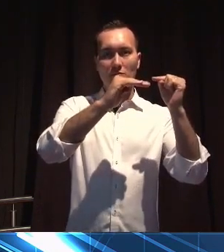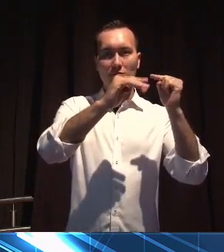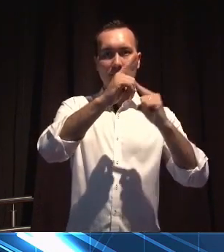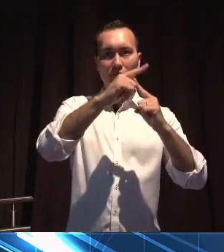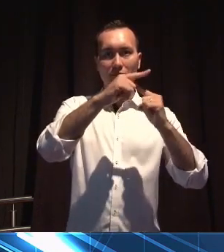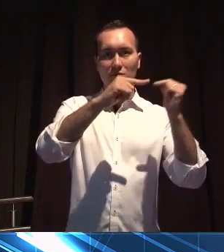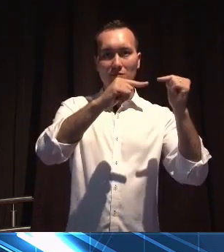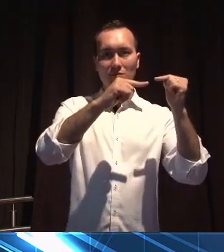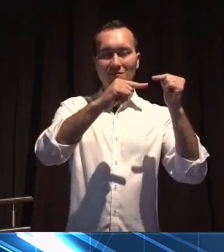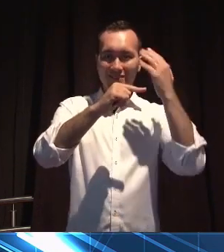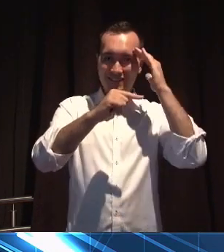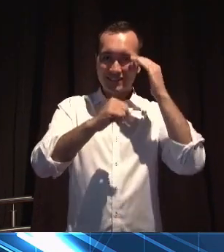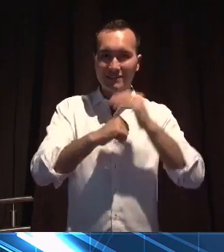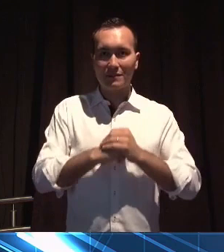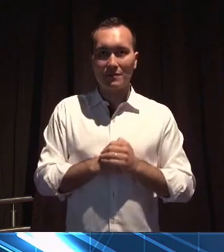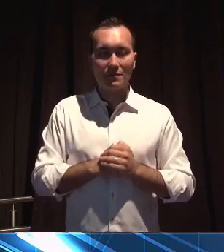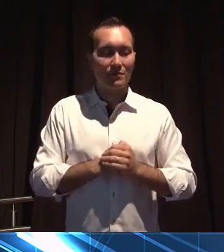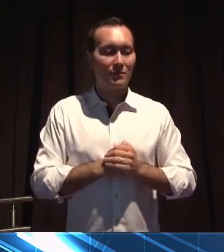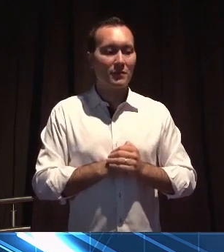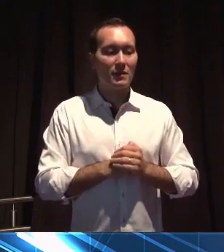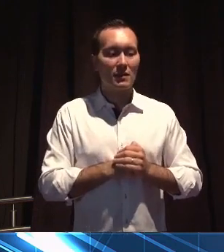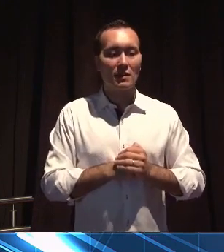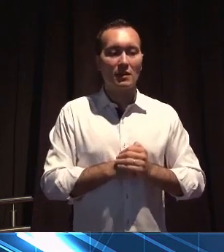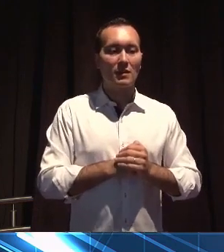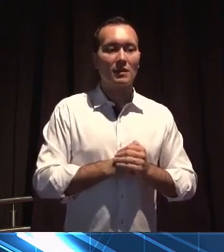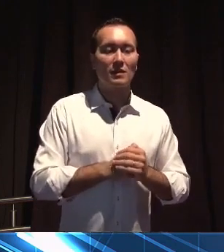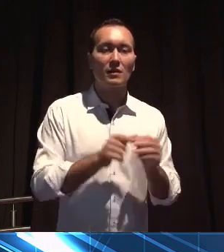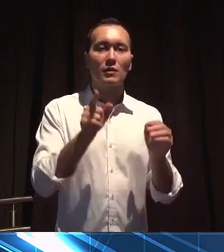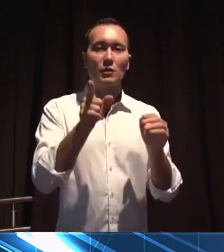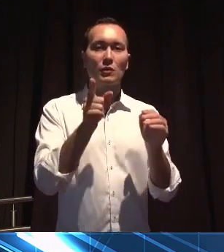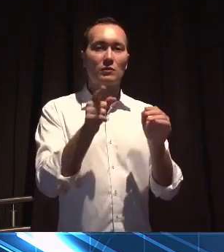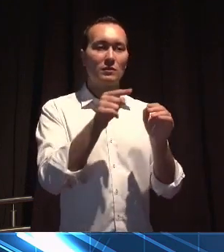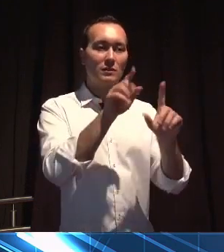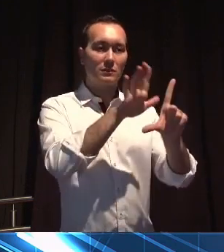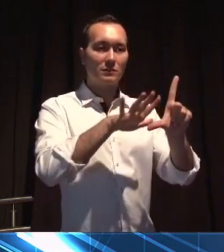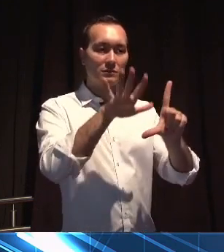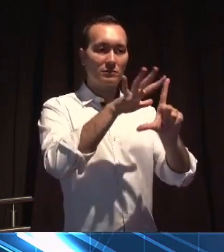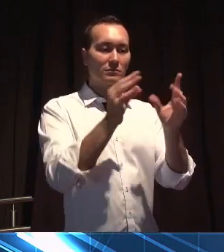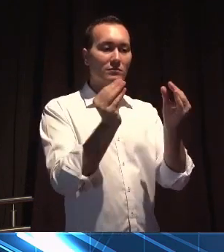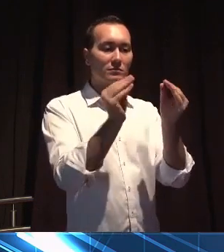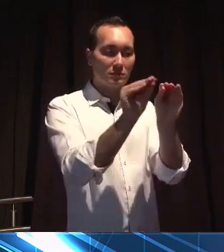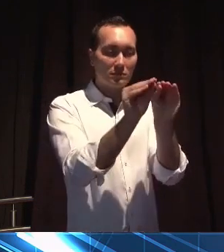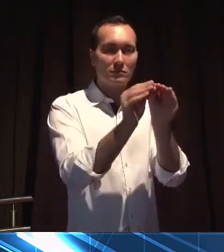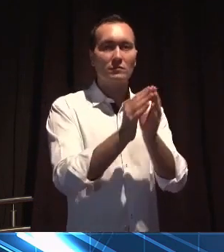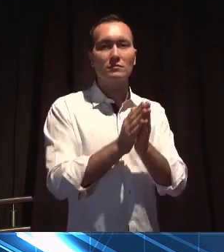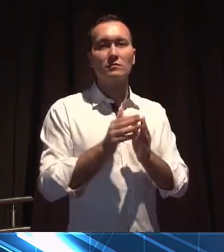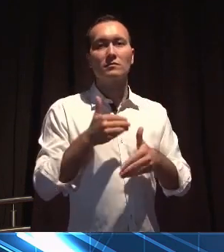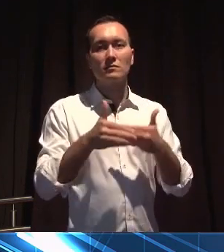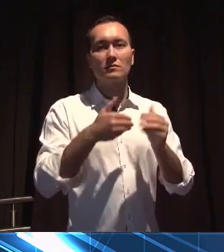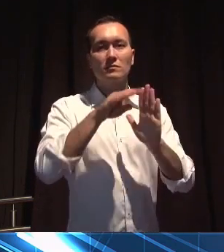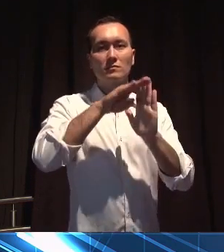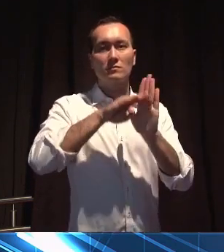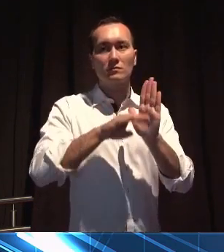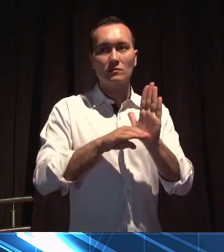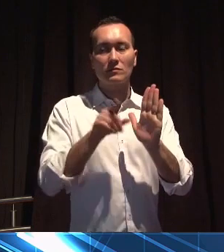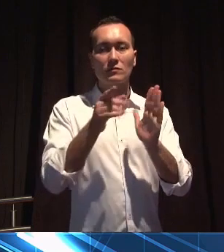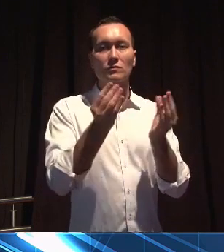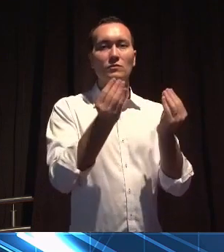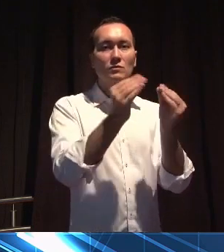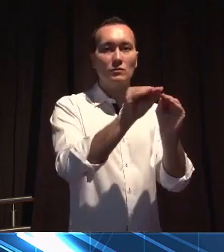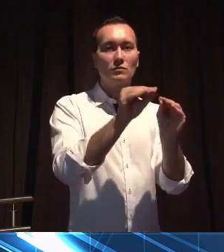num conjunto você adicio o elemento duas vezes e ele vai adicionar apenas uma vez numa lista você adiciona duas vezes vai ficar duas vezes então